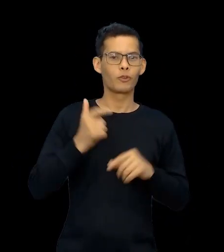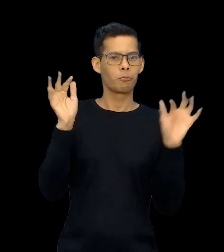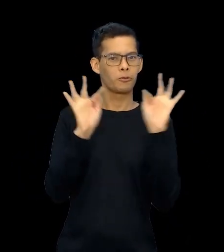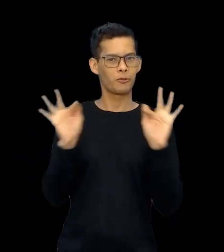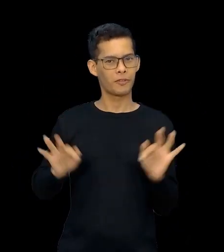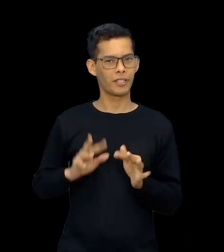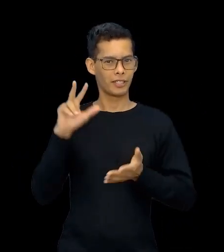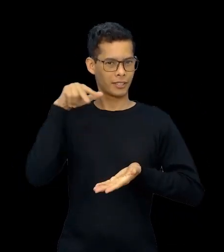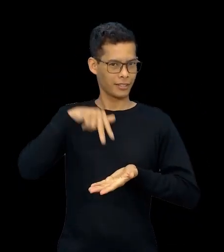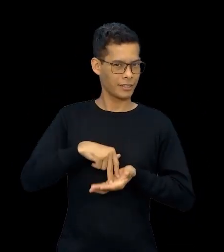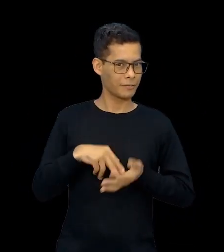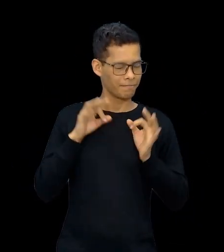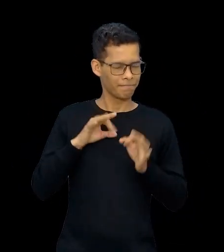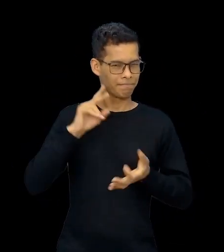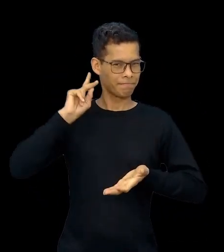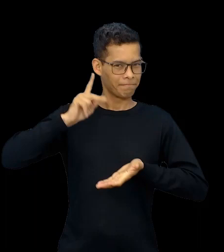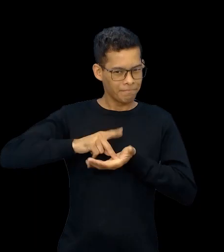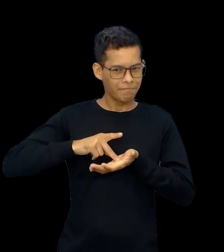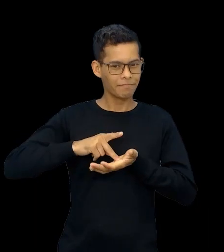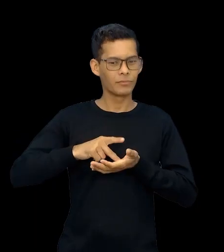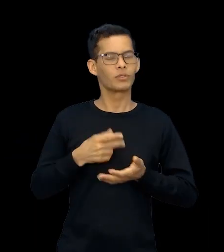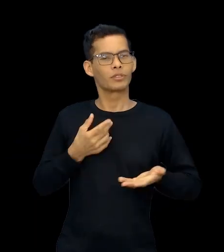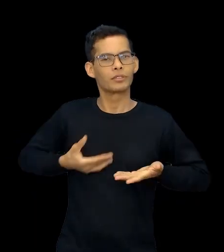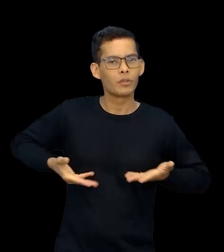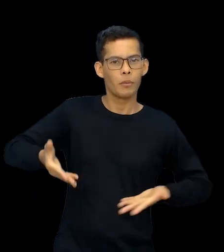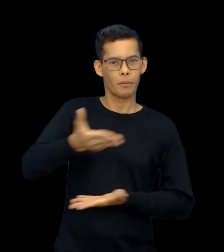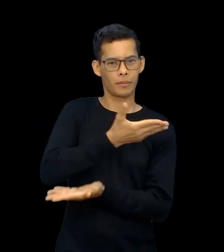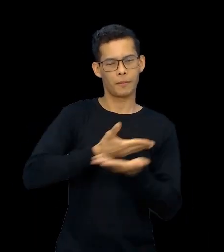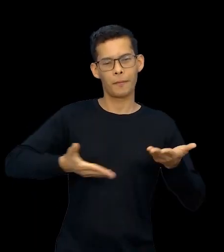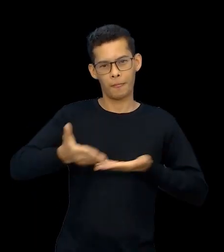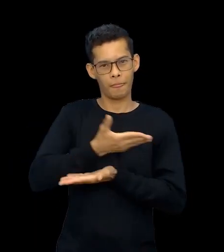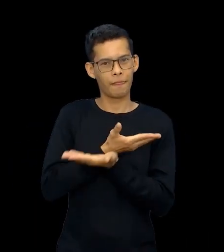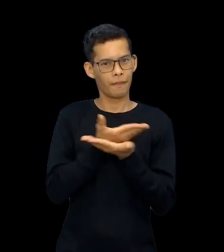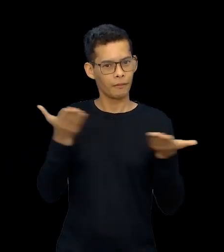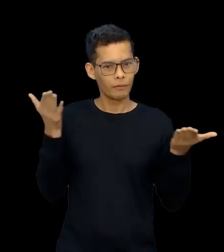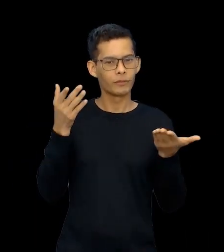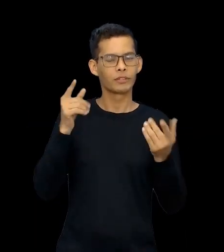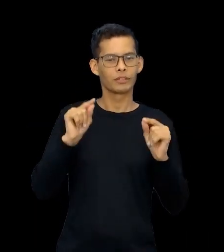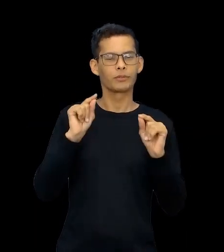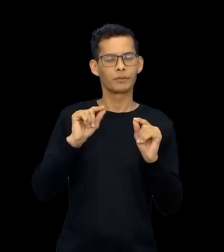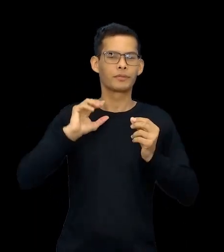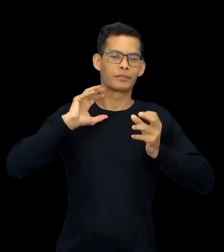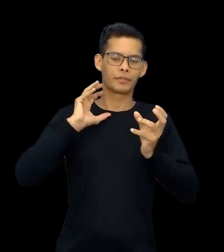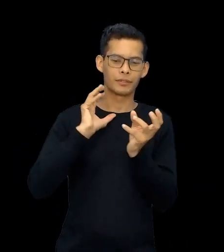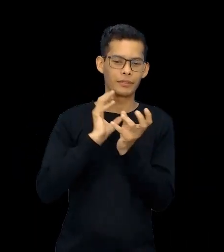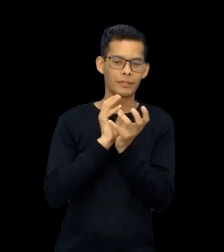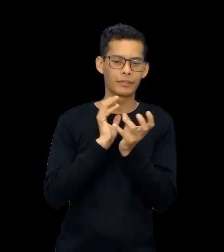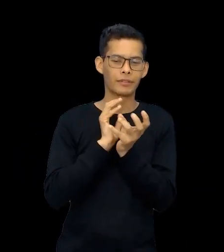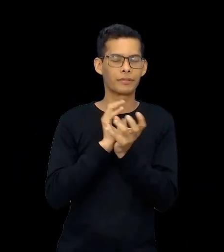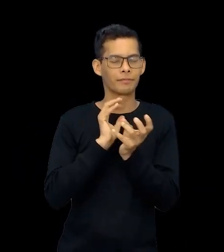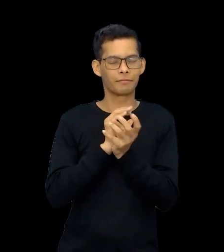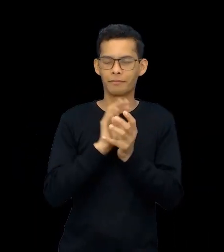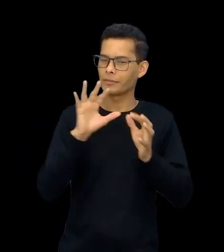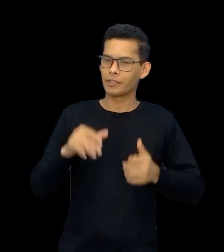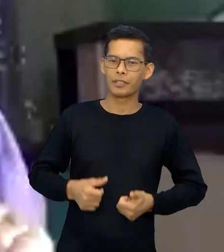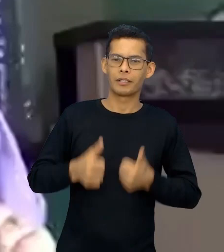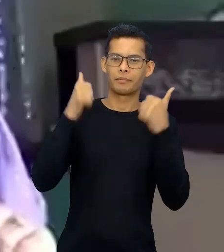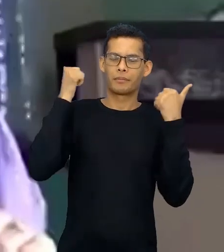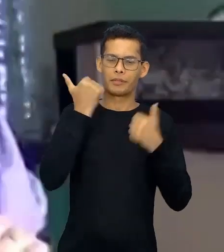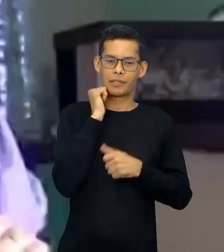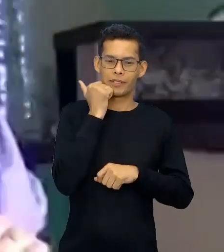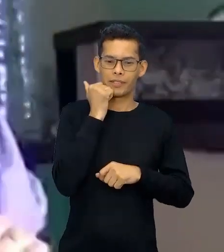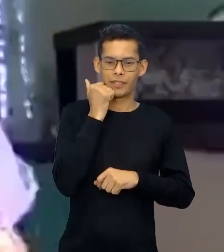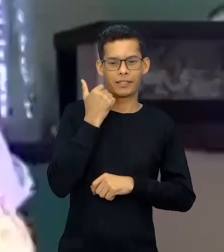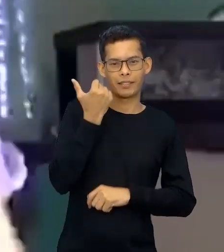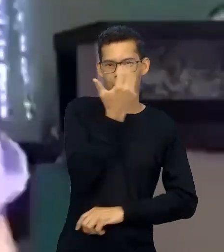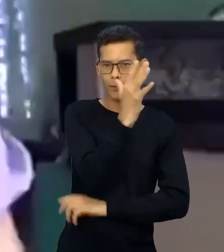aqui de compartilhar esse momento com a melhor equipe de todas, a equipe de Ciências da Natureza,